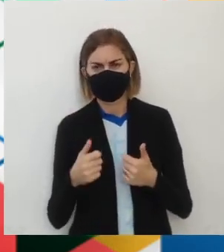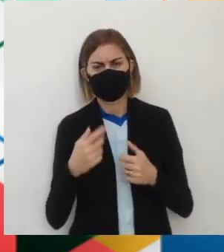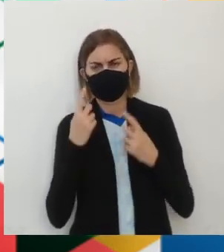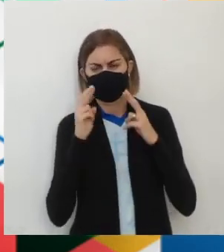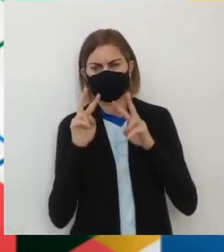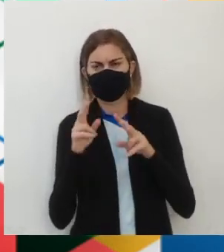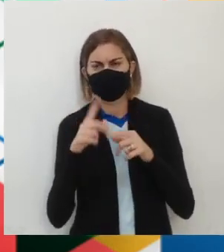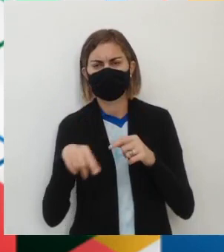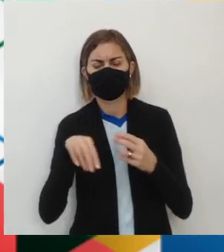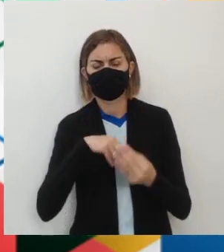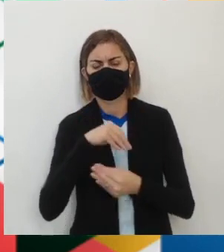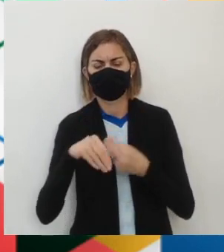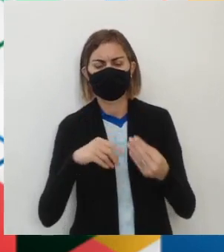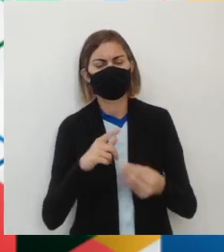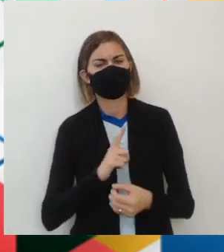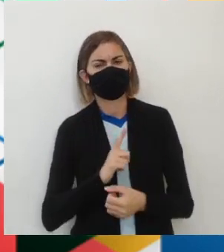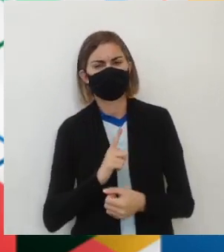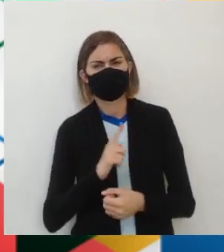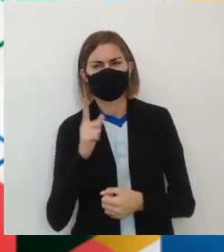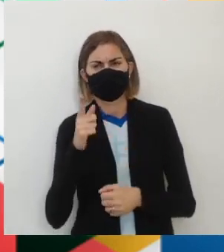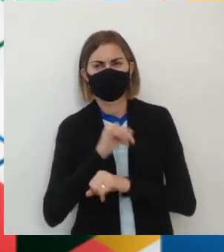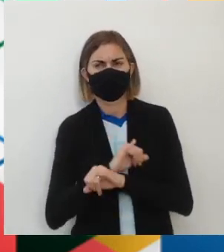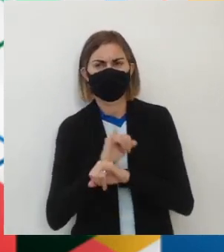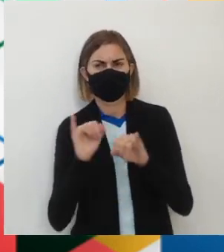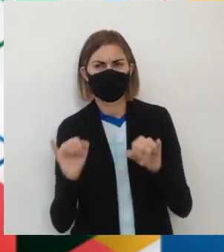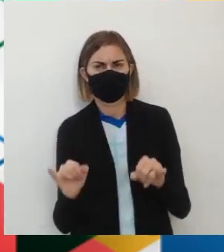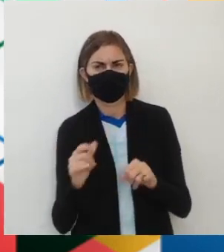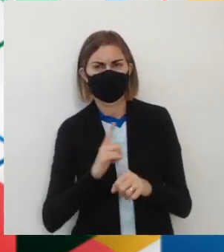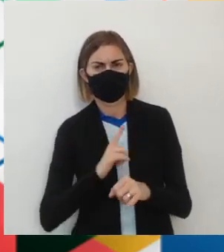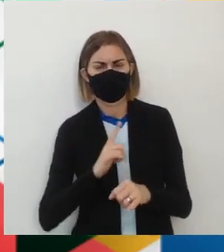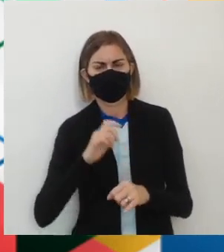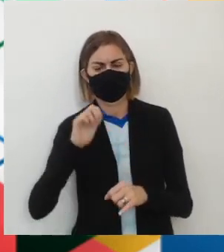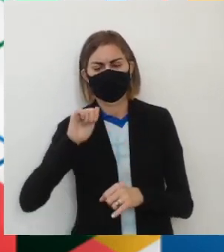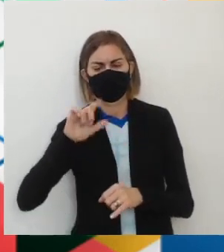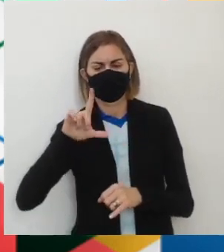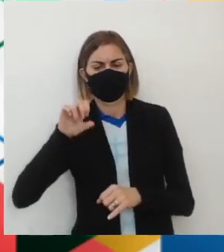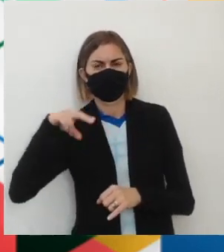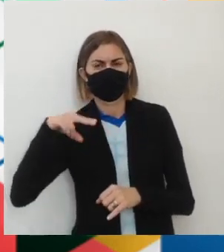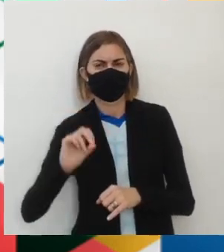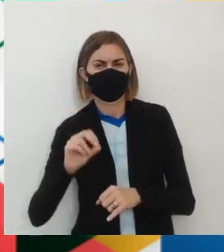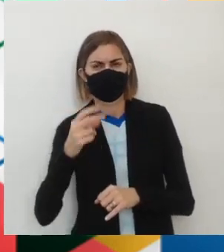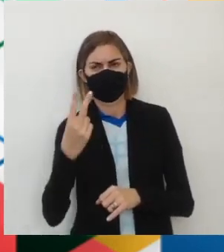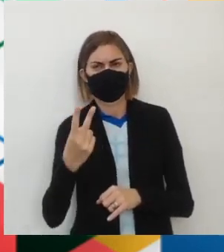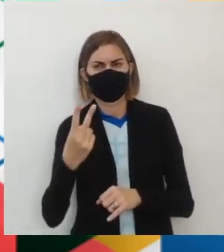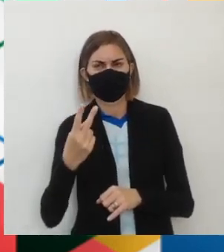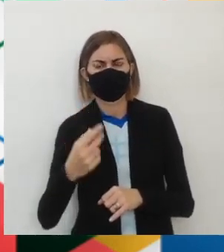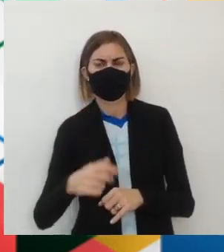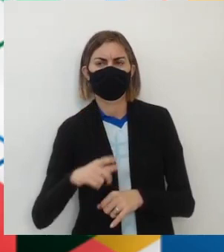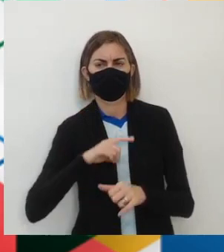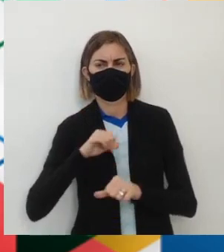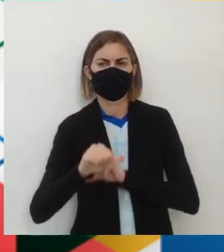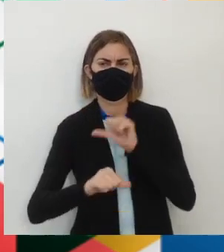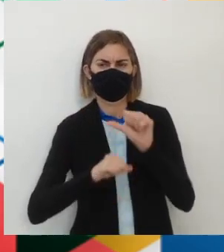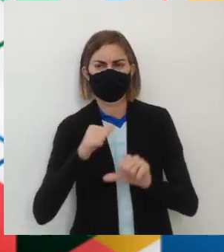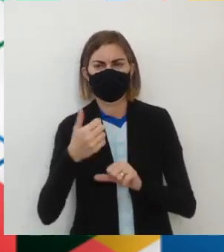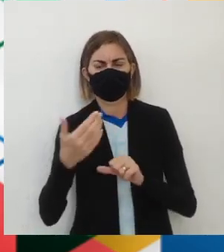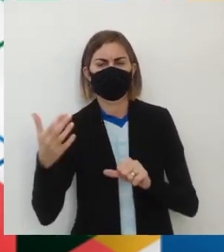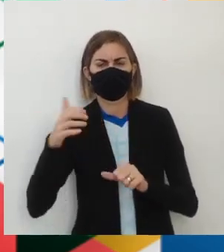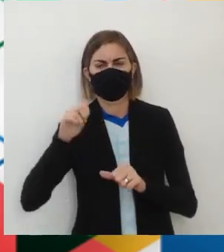isto, que reação nós temos aí? A questão já diz, eu tenho um alceno, o but2eno, e eu transformo ele